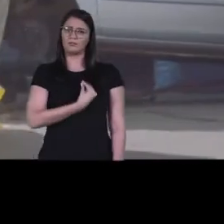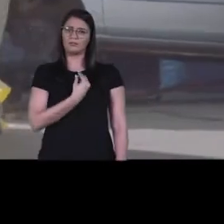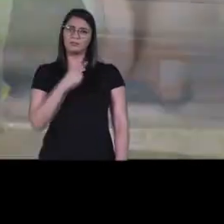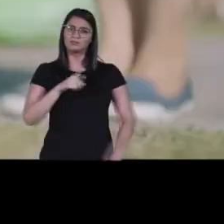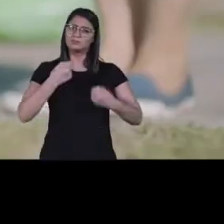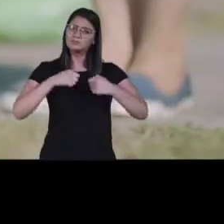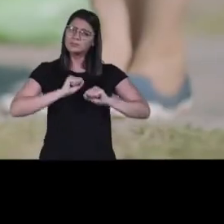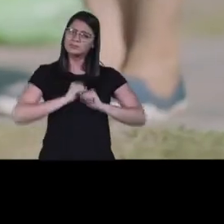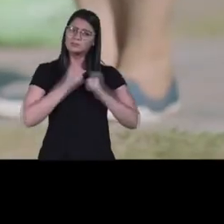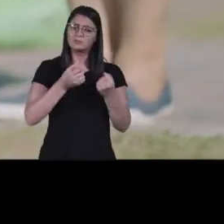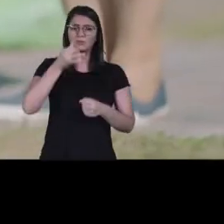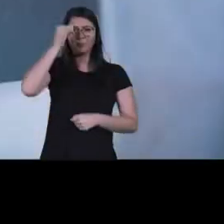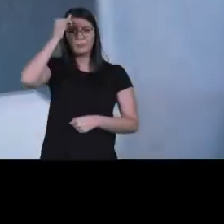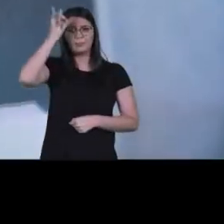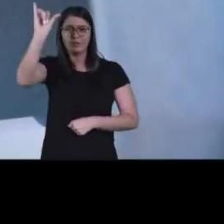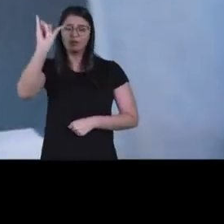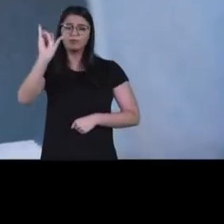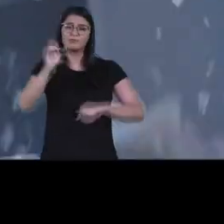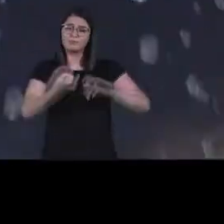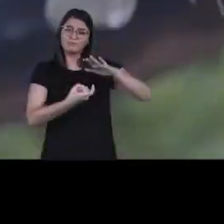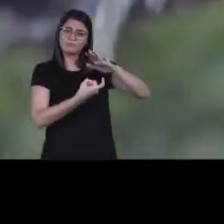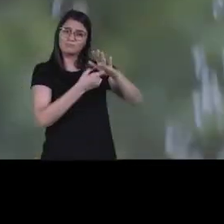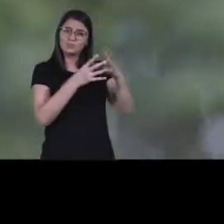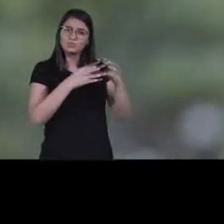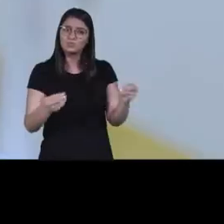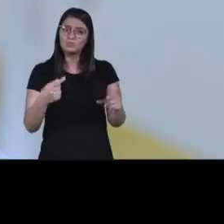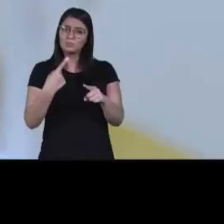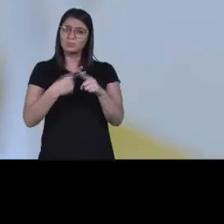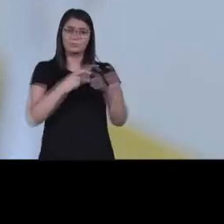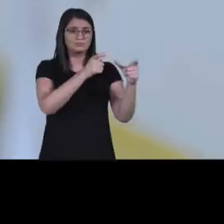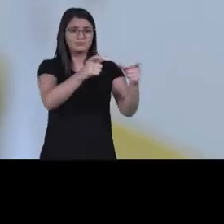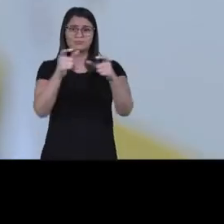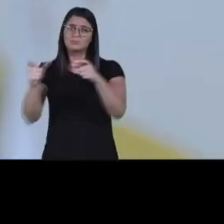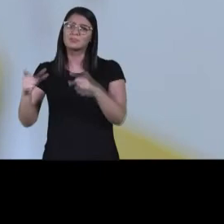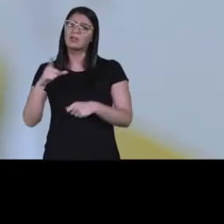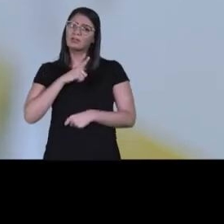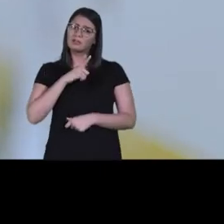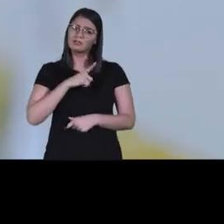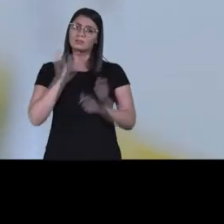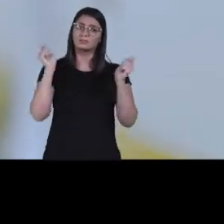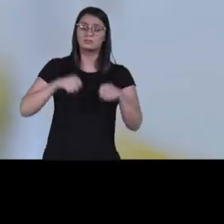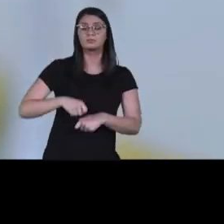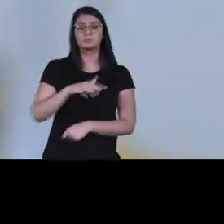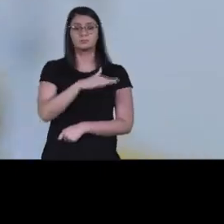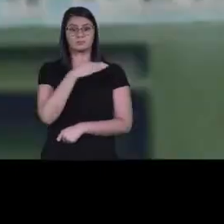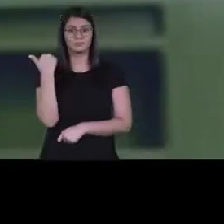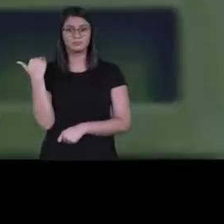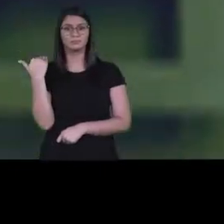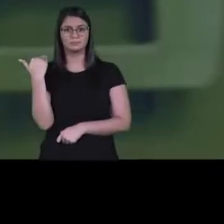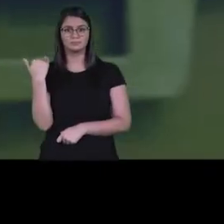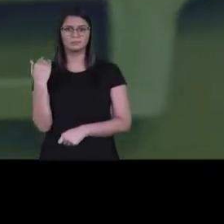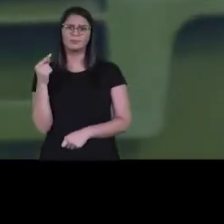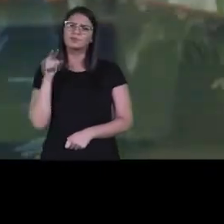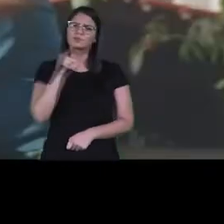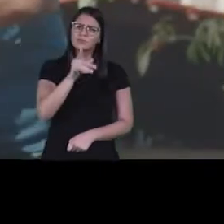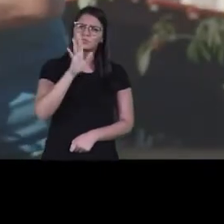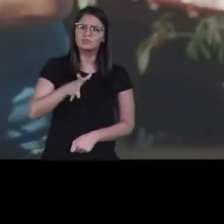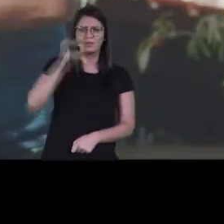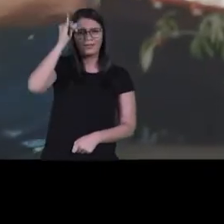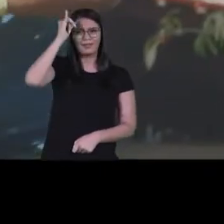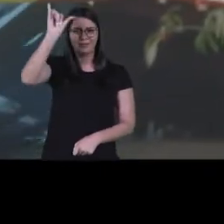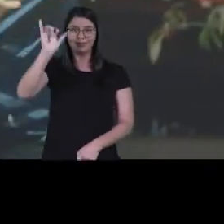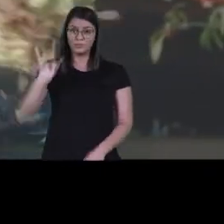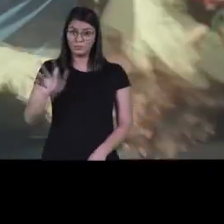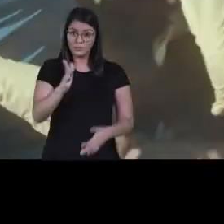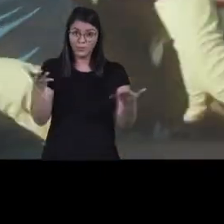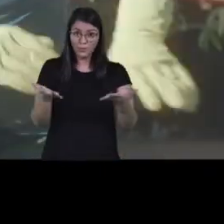Você precisa agir para eliminar os focos do mosquito, porque ele está em todos os lugares e pode até matar. E você, já